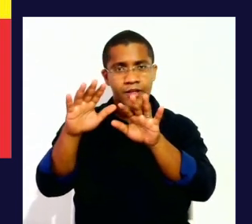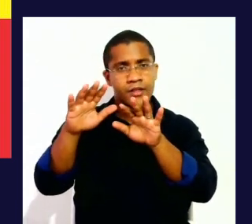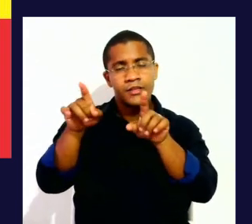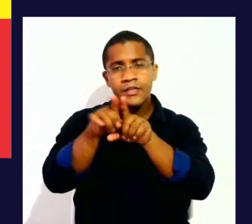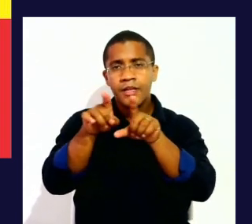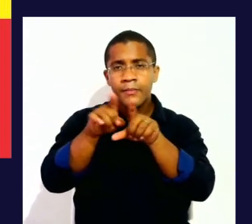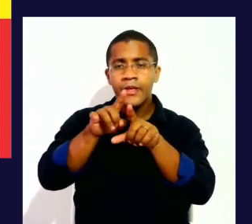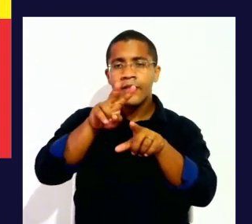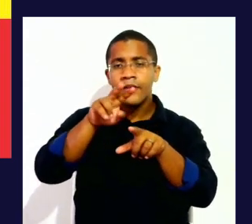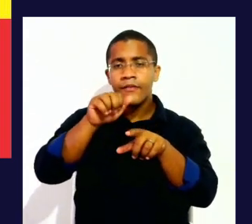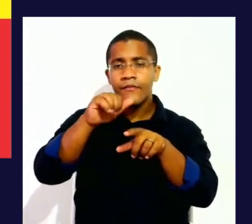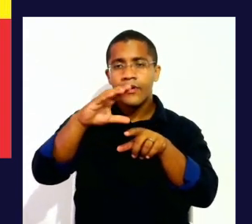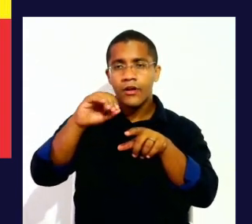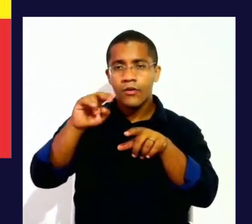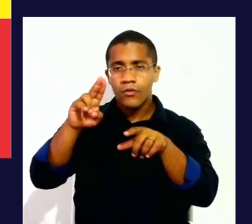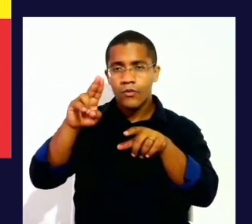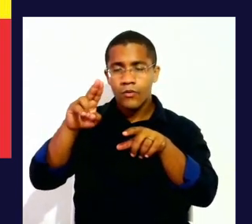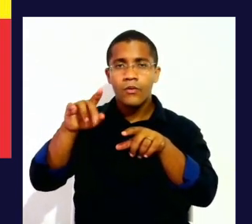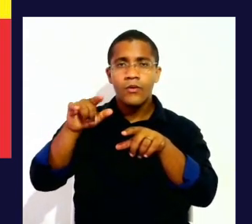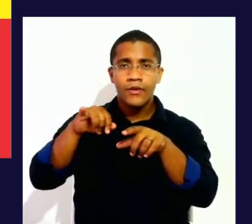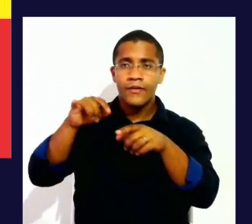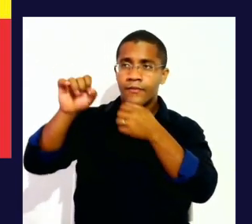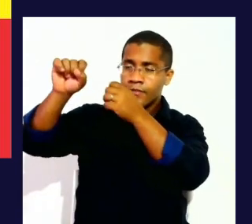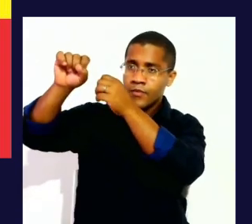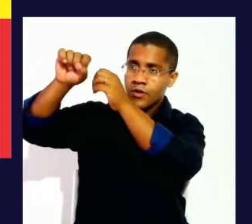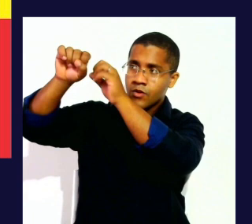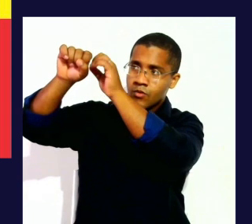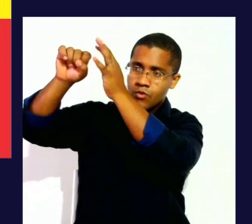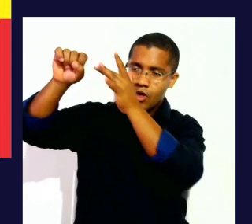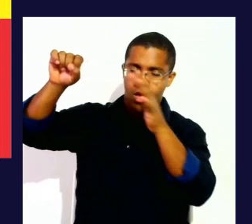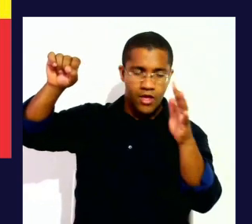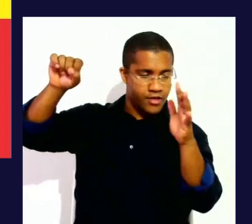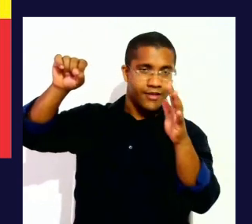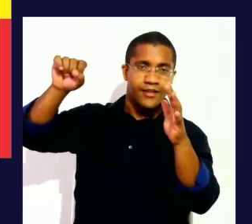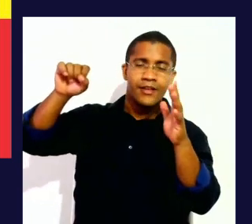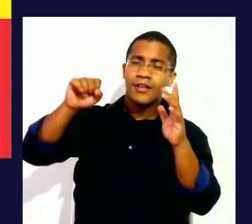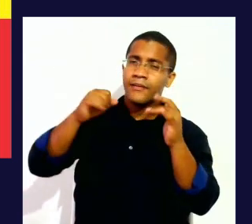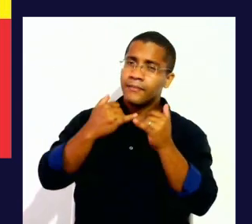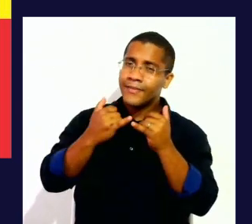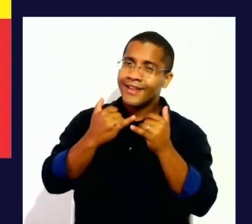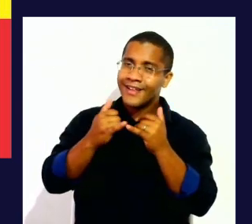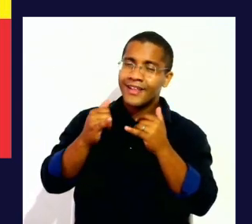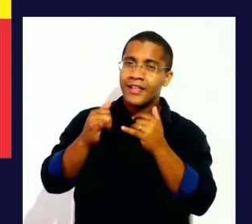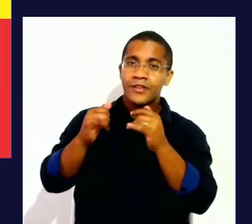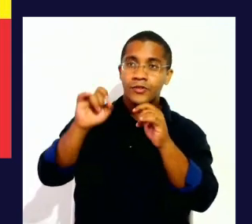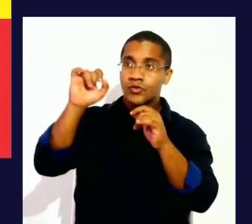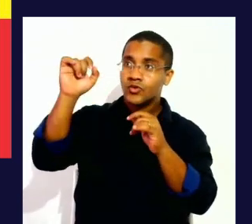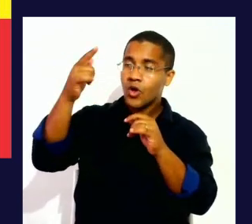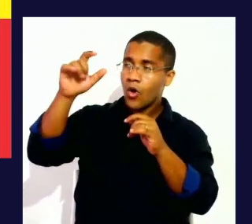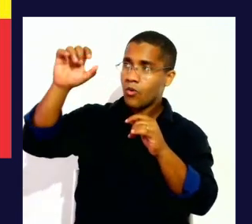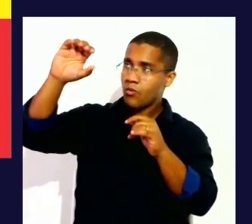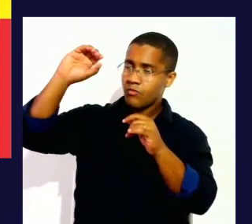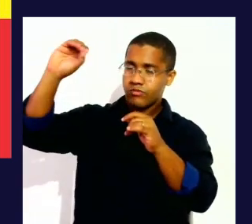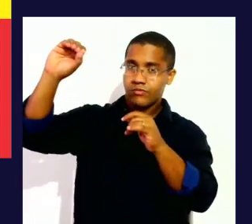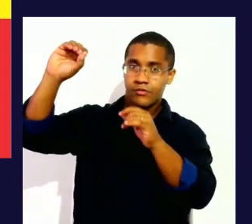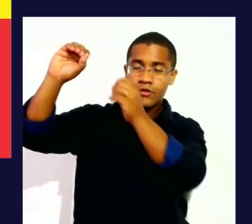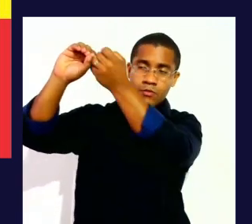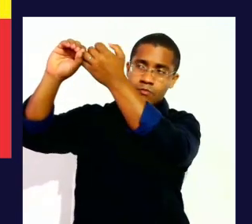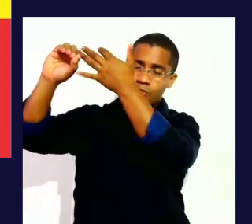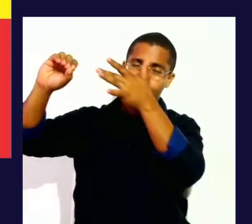onde ela faz com extrema velocidade, acompanhando aí a luz solar. Esse fenômeno,